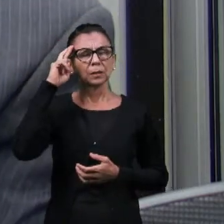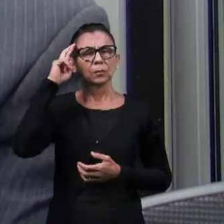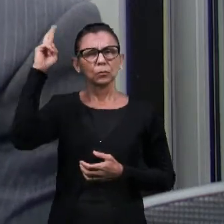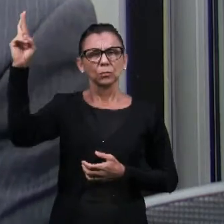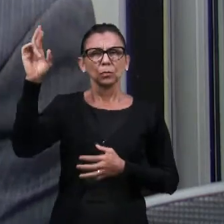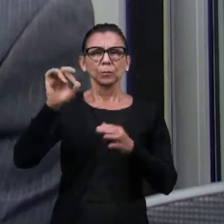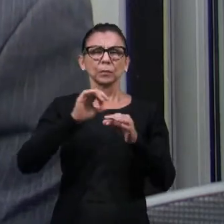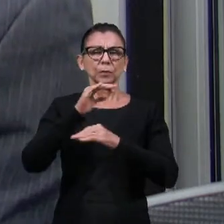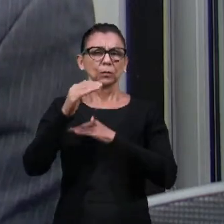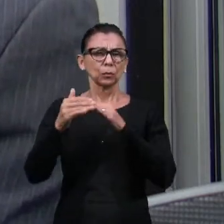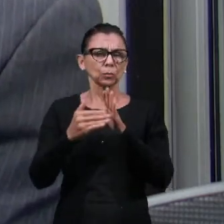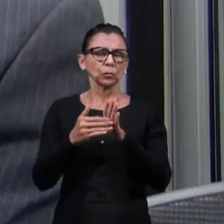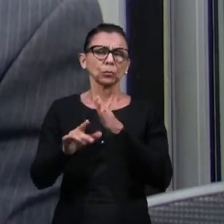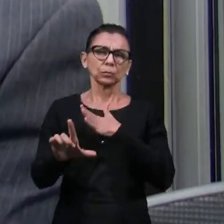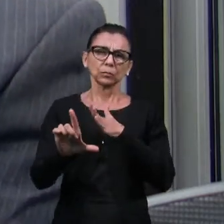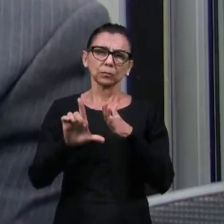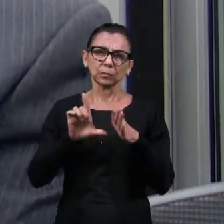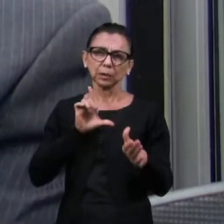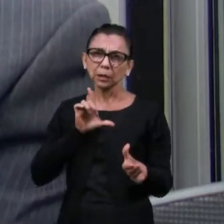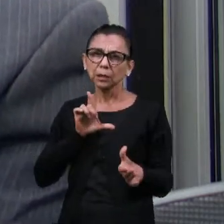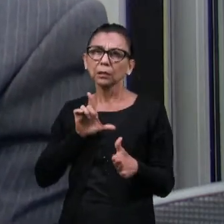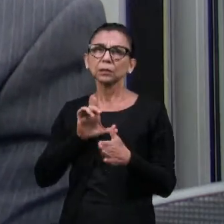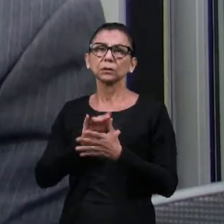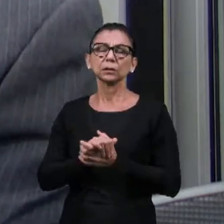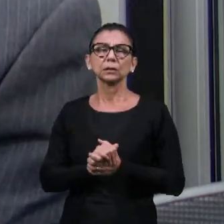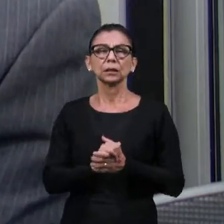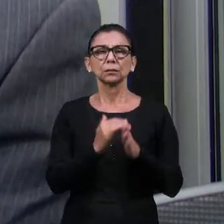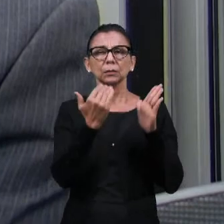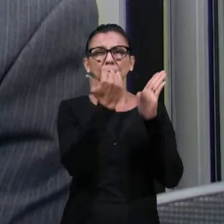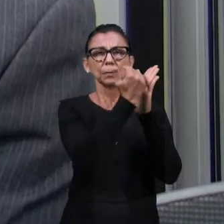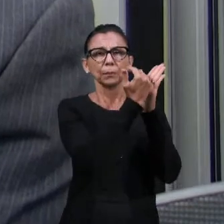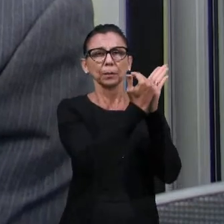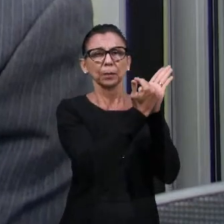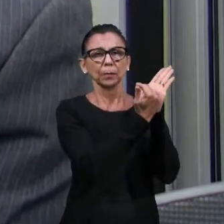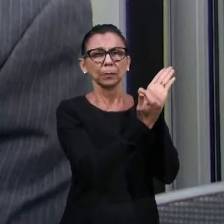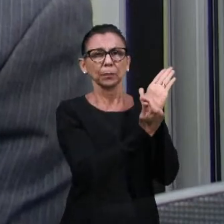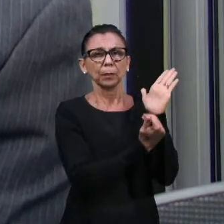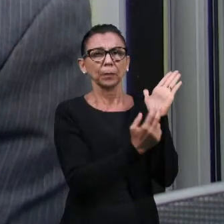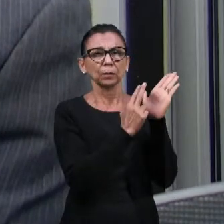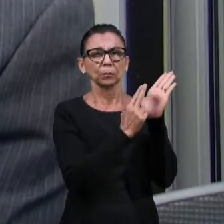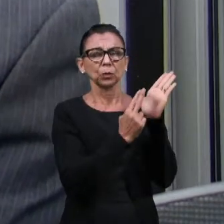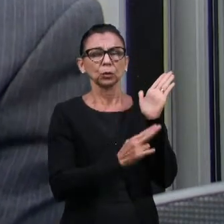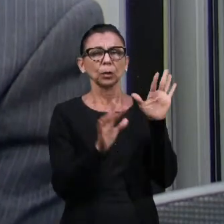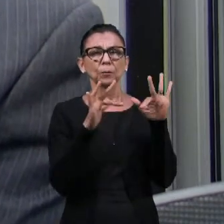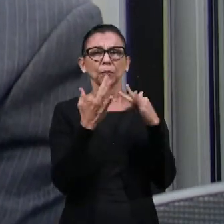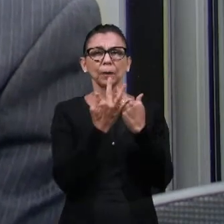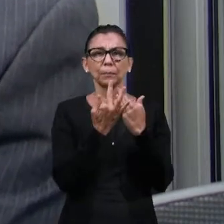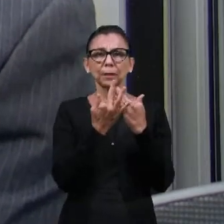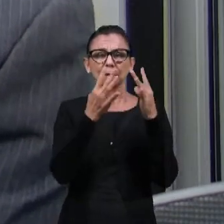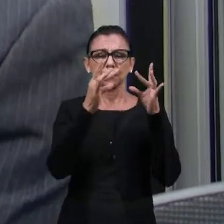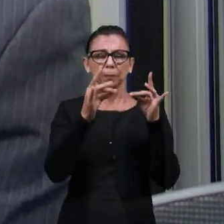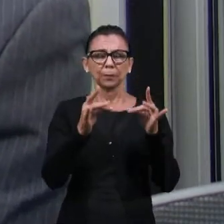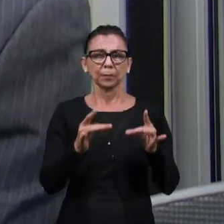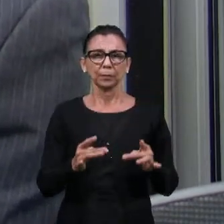irmãos, as famílias integradas ali, quais famílias que precisam de assistência. Isso fez com que nós nos aproximássemos mais das